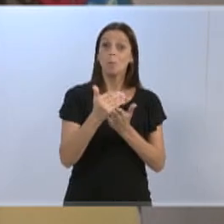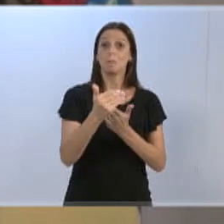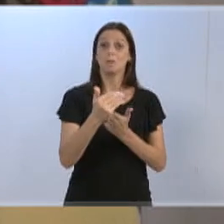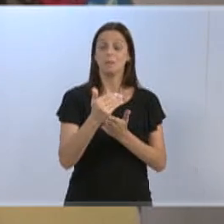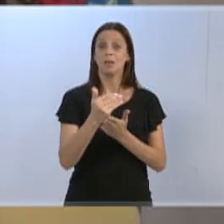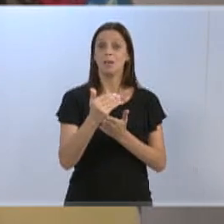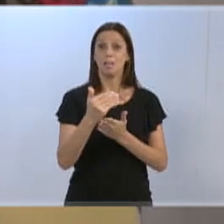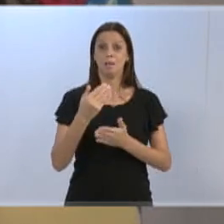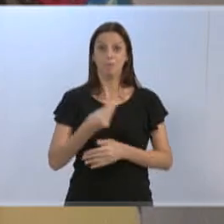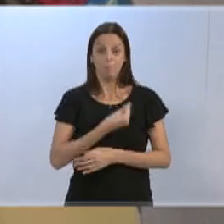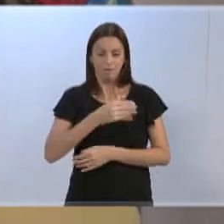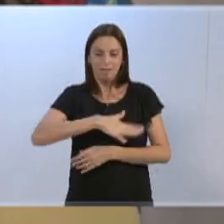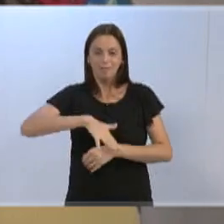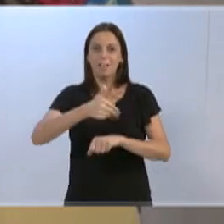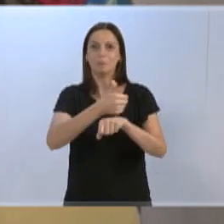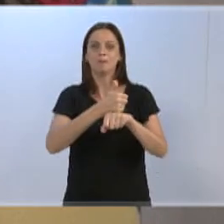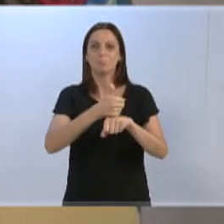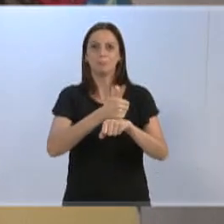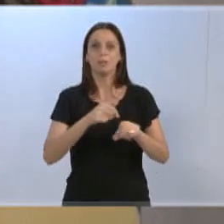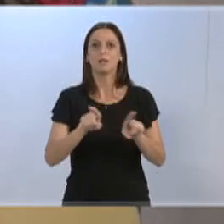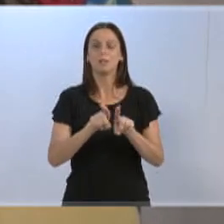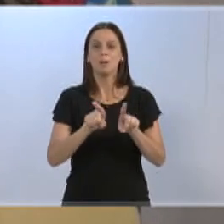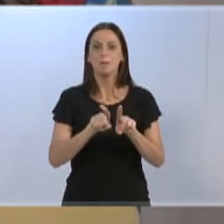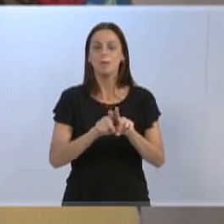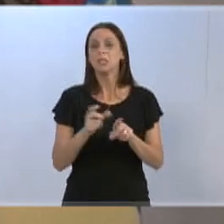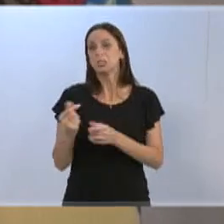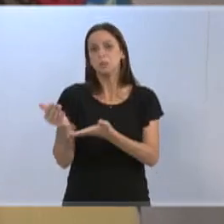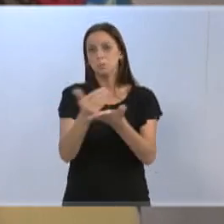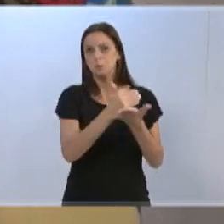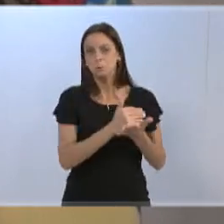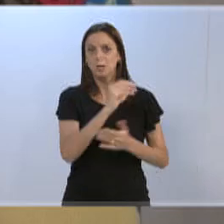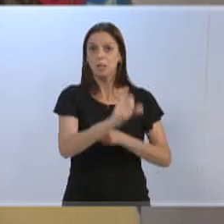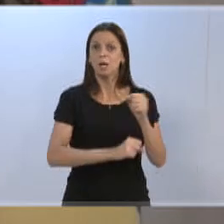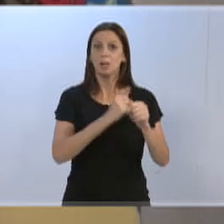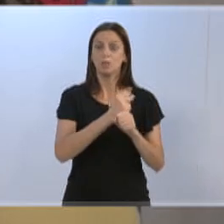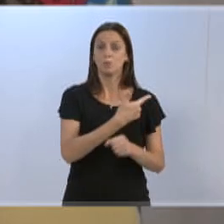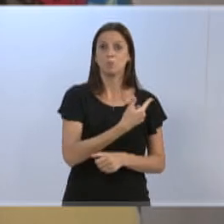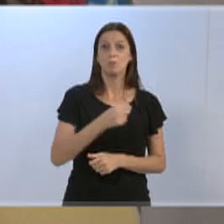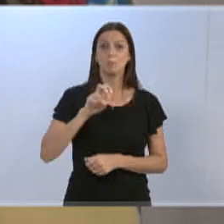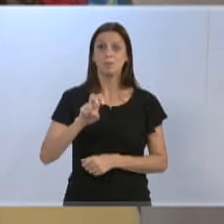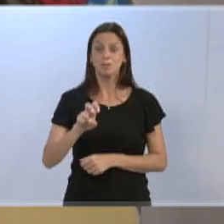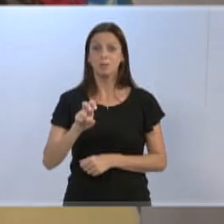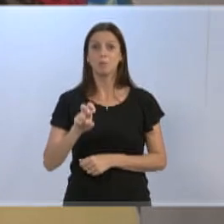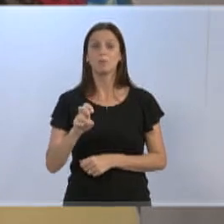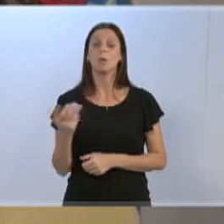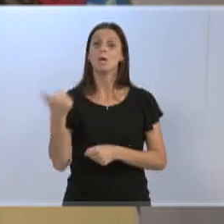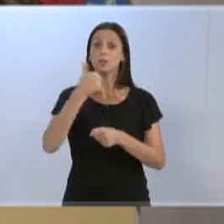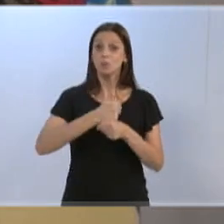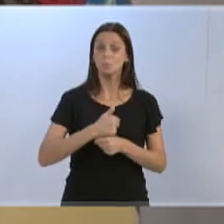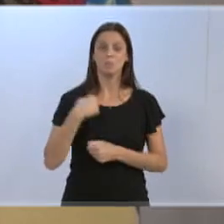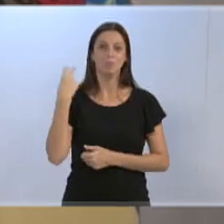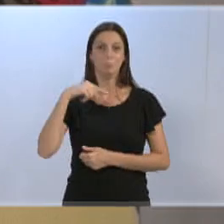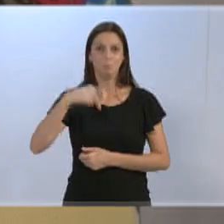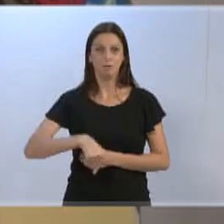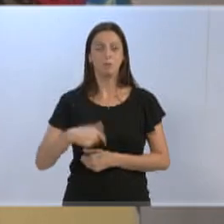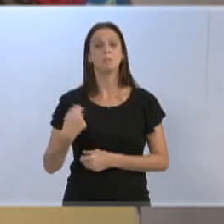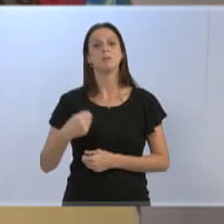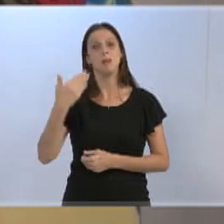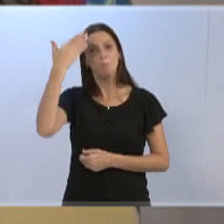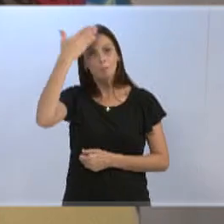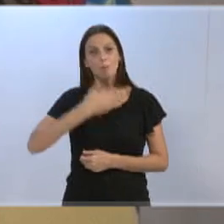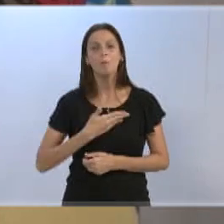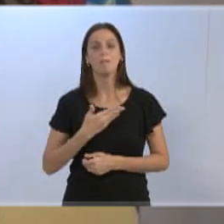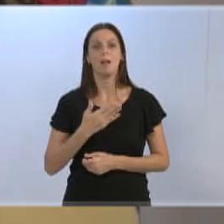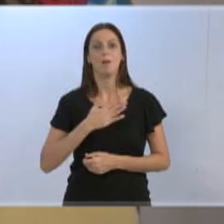vida com capitalização de alguns bens, que em 2005, quando assumi a casa, eu tive prestação de contas